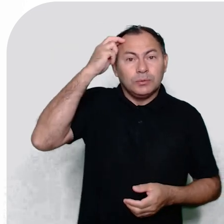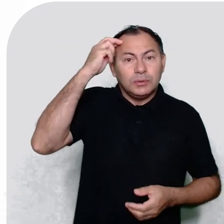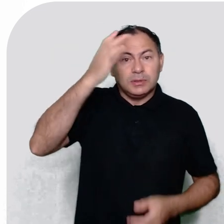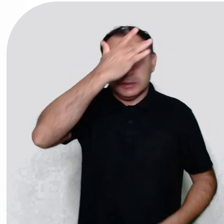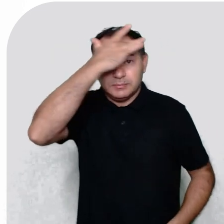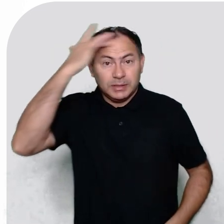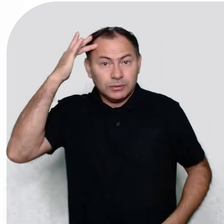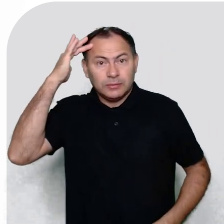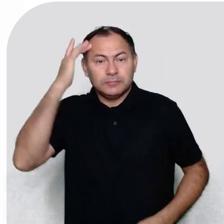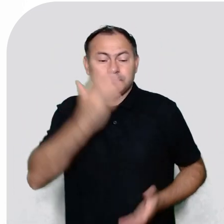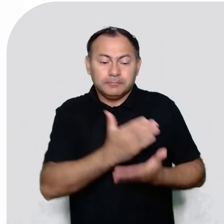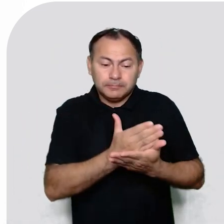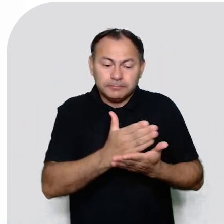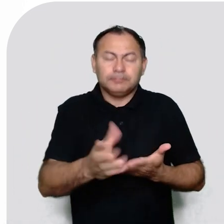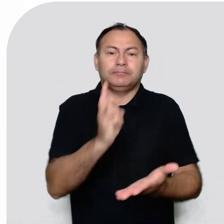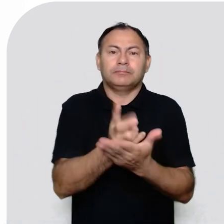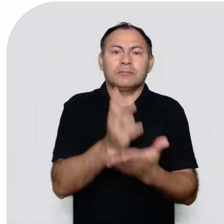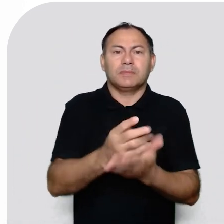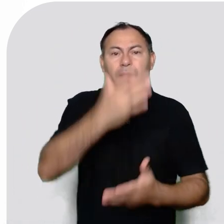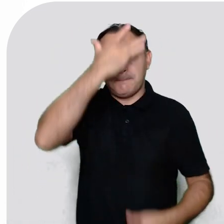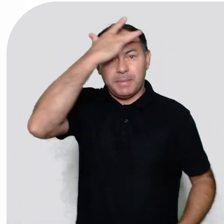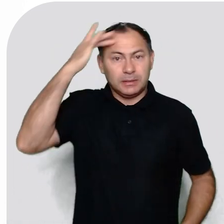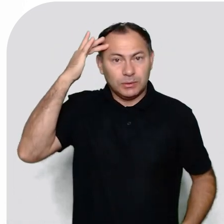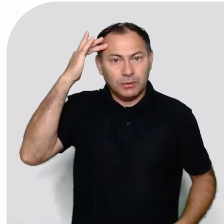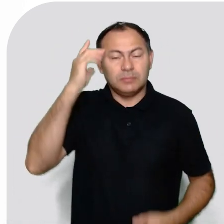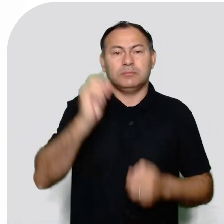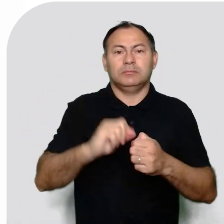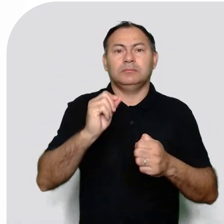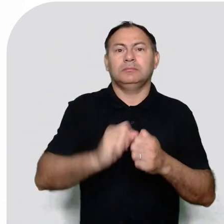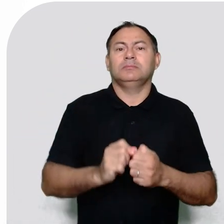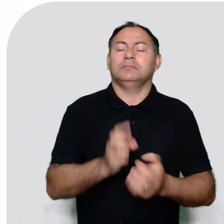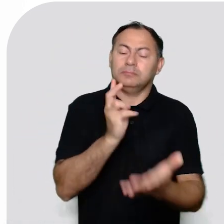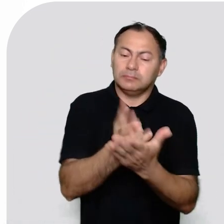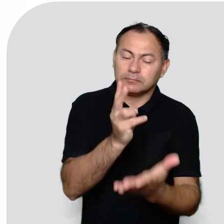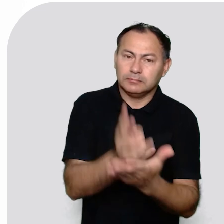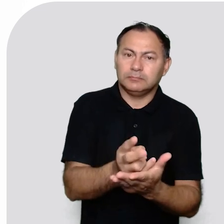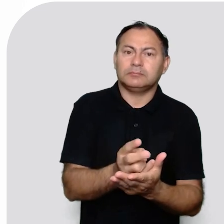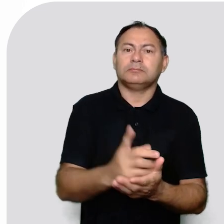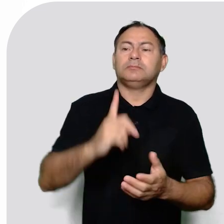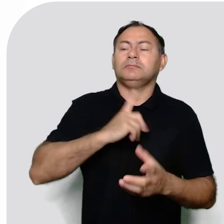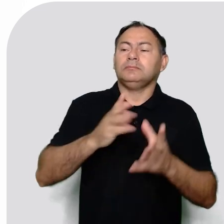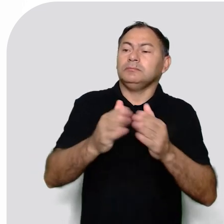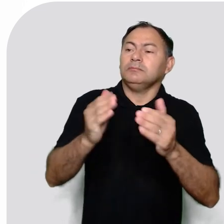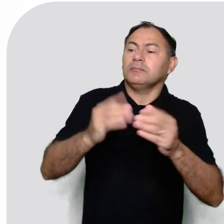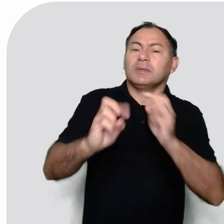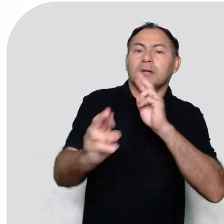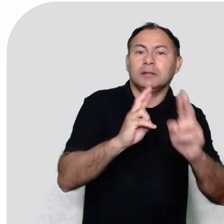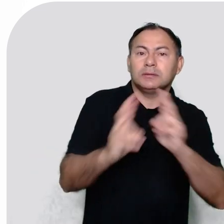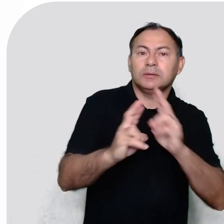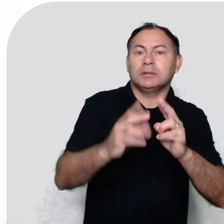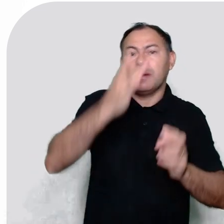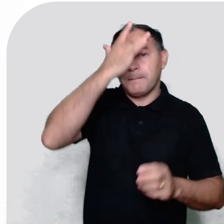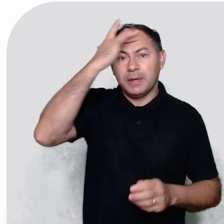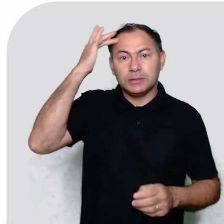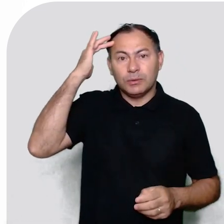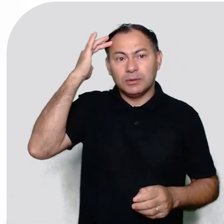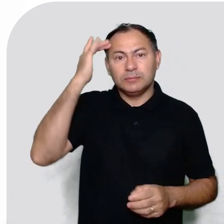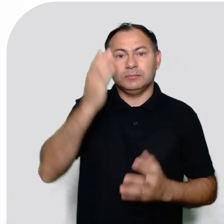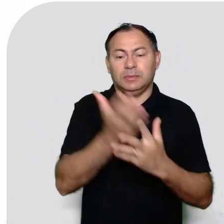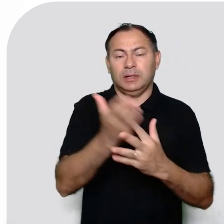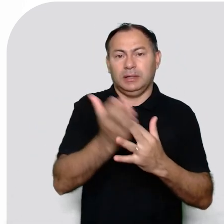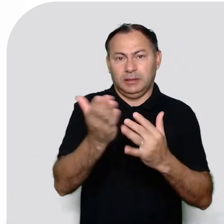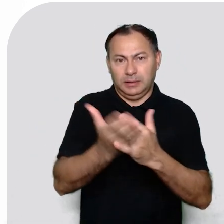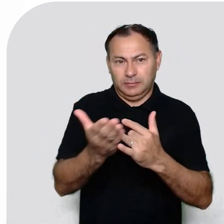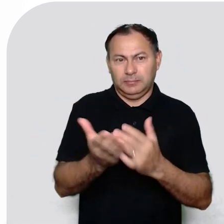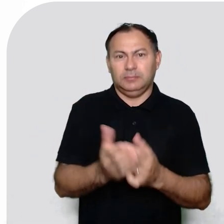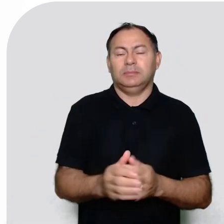homem, partindo sempre da pessoa e fazendo continuamente apelo às relações das pessoas entre